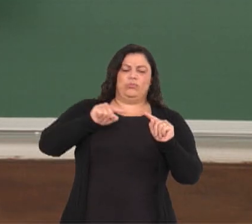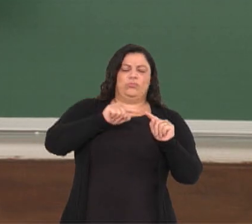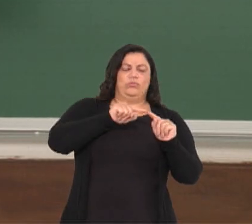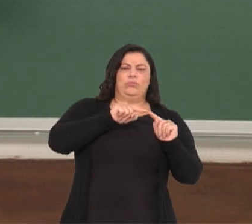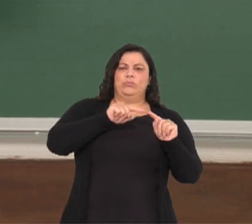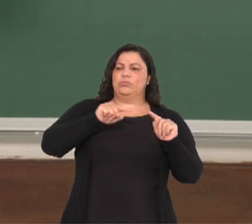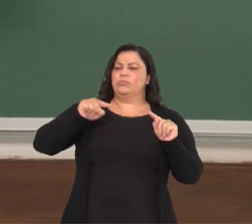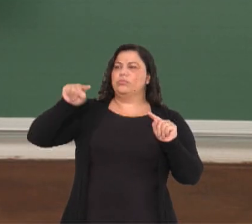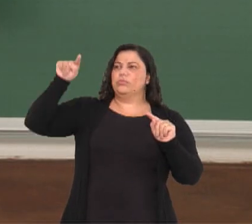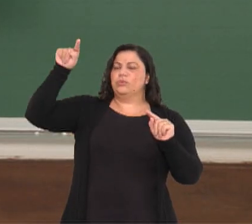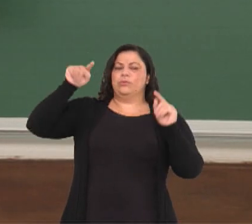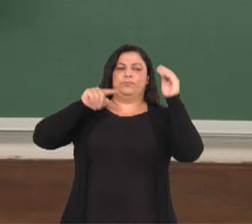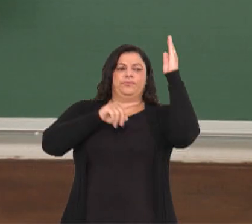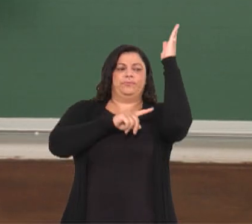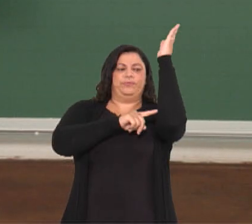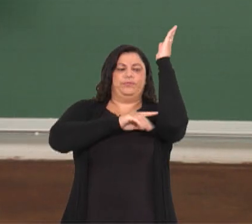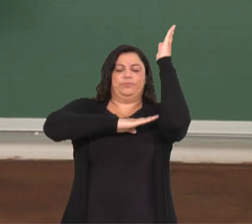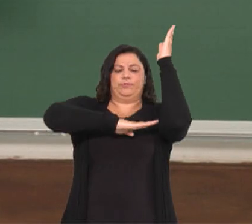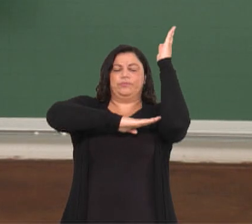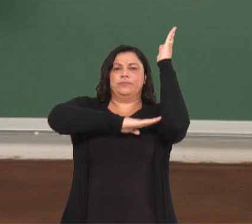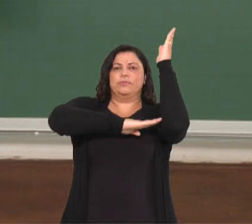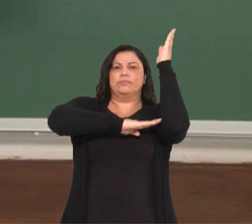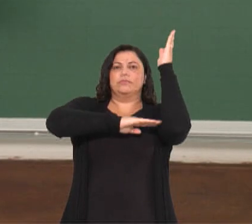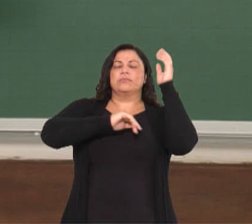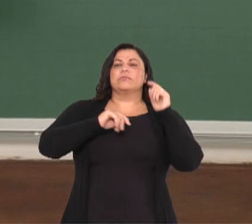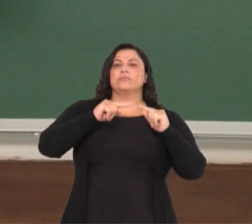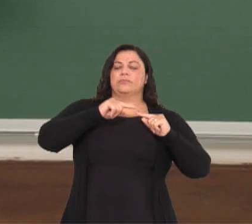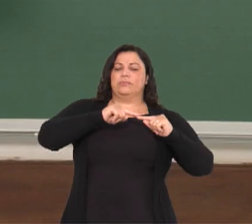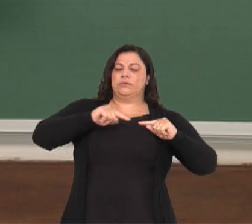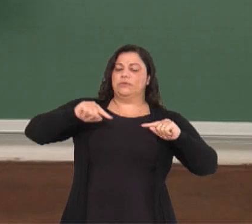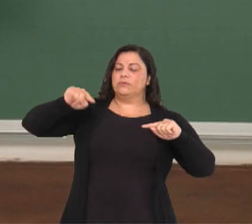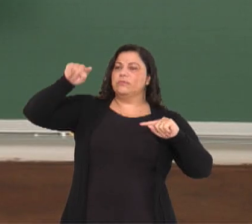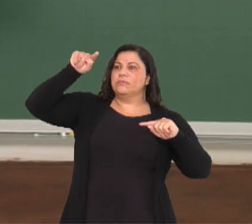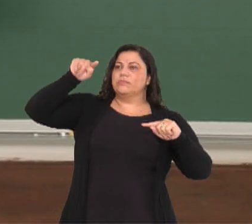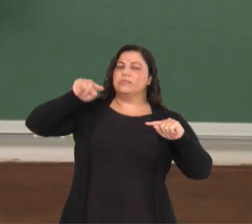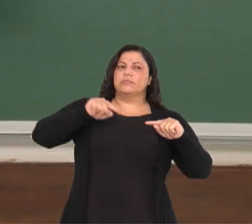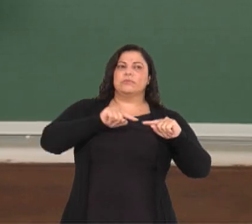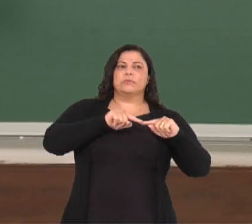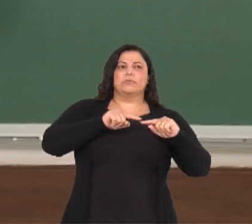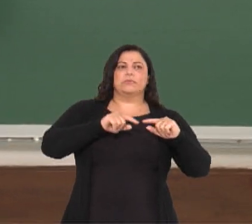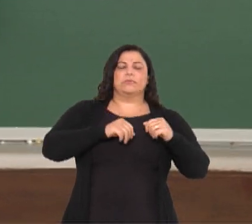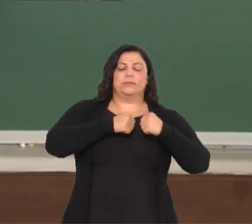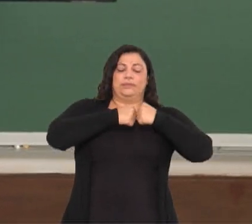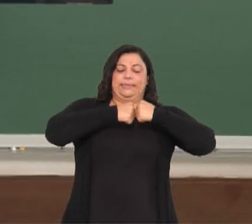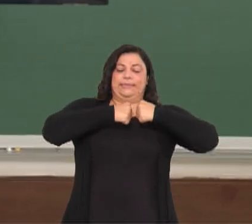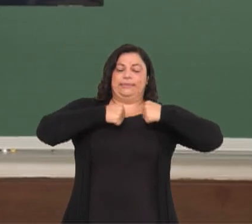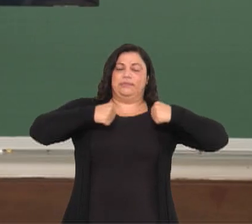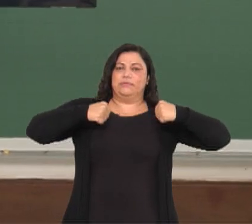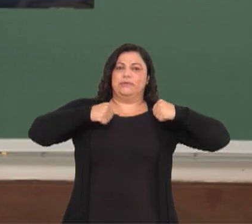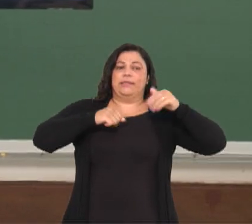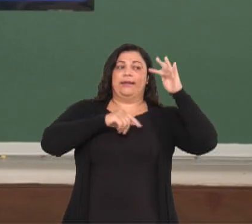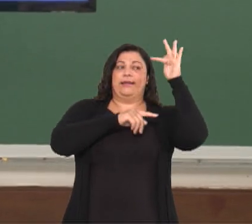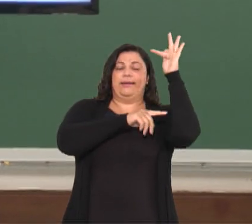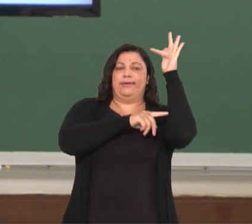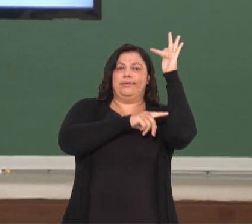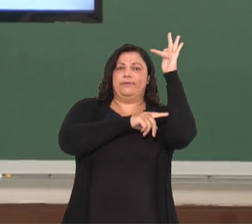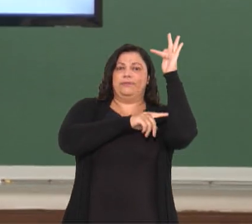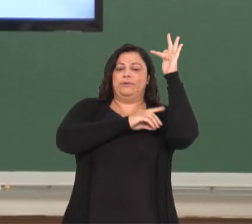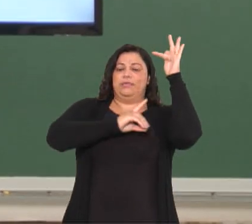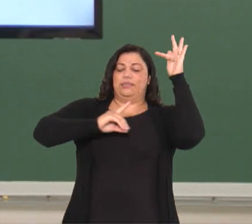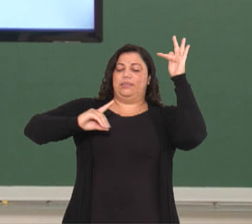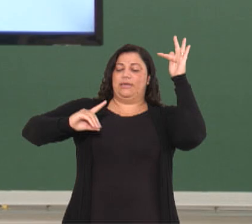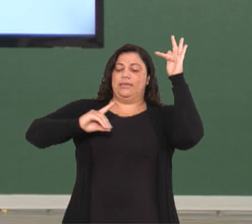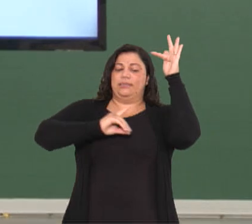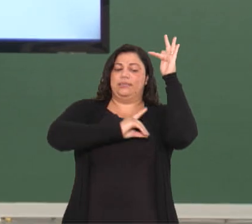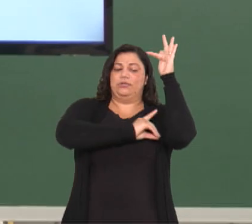que a distância aumenta, a força também aumenta. Repetindo, novamente no eixo Y nós temos a força, no eixo X nós temos a distância. Ele